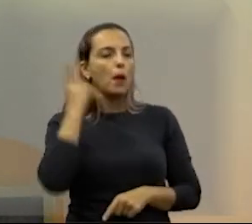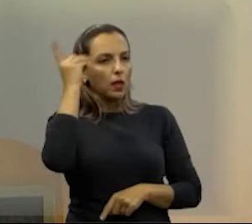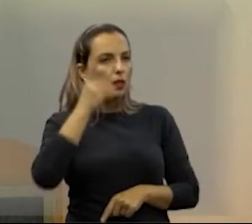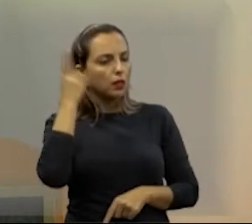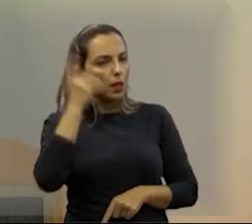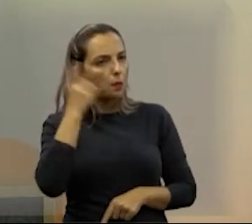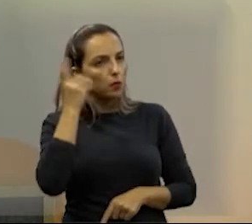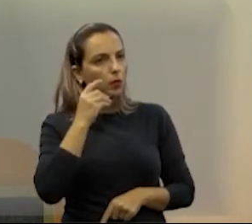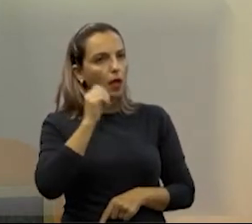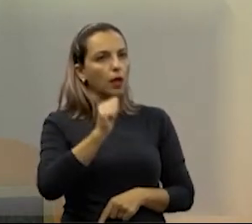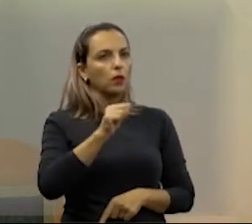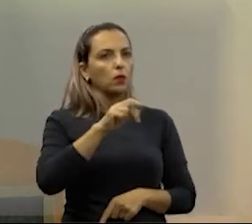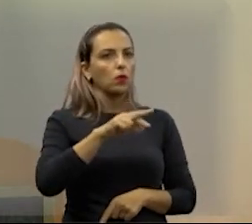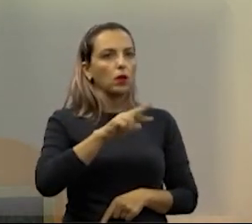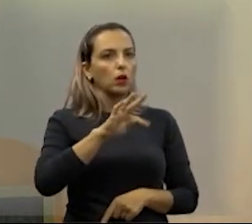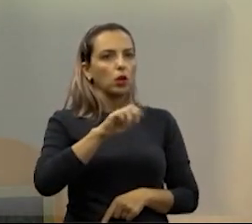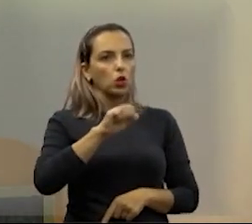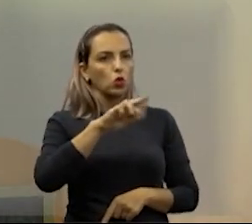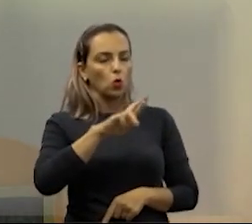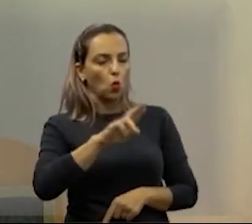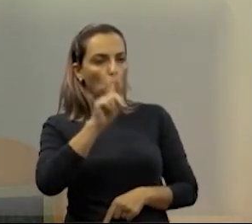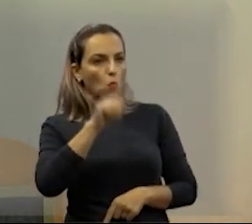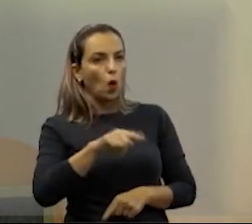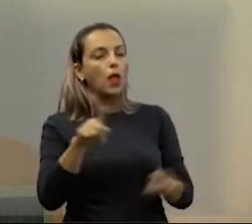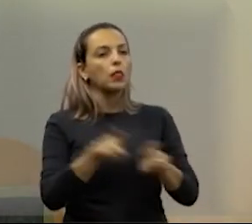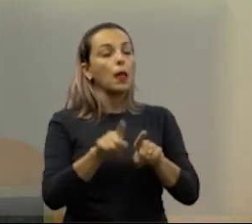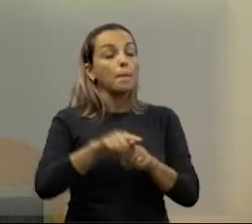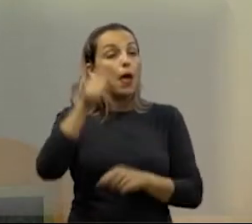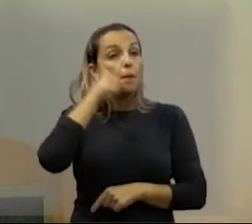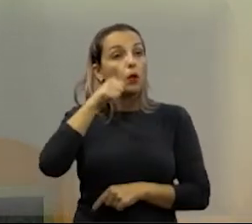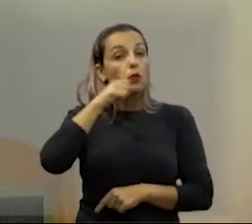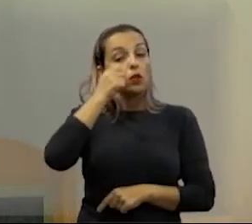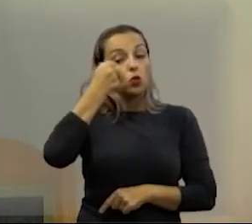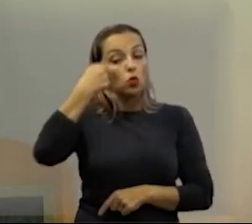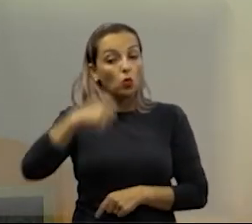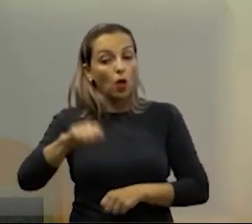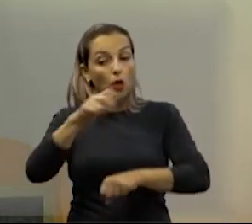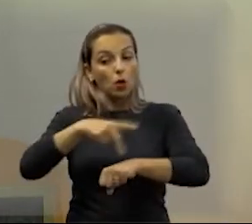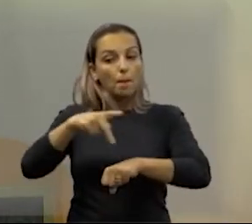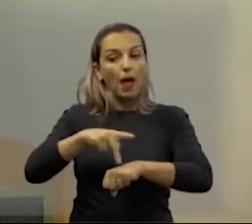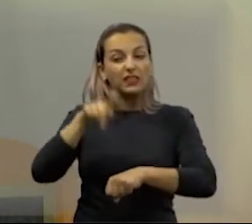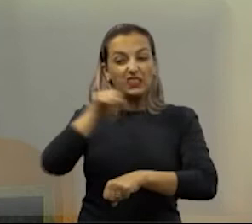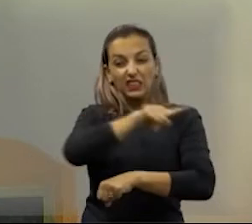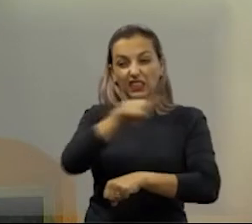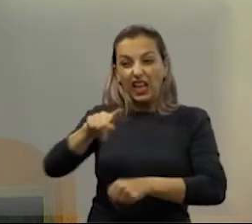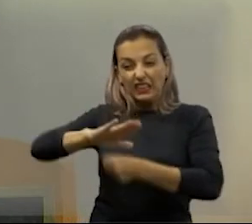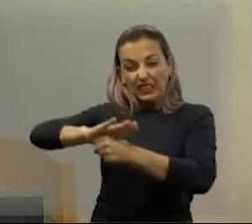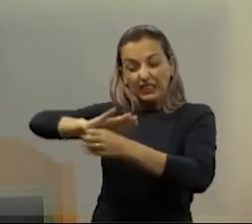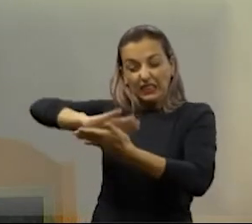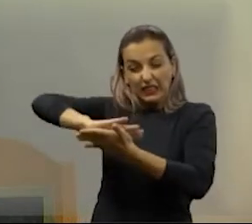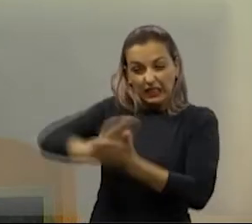me solidarizar com todas as mulheres ucranianas que foram humilhadas por esse cidadão.